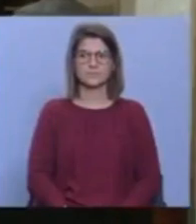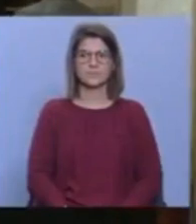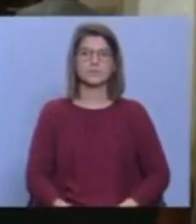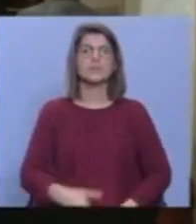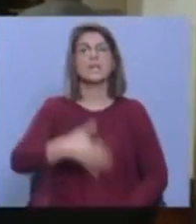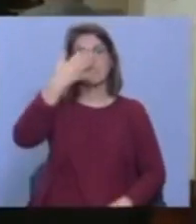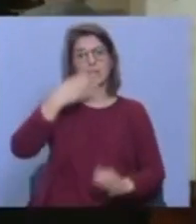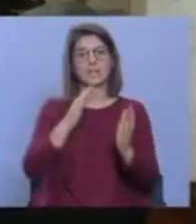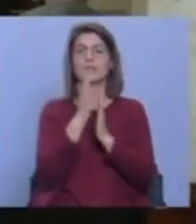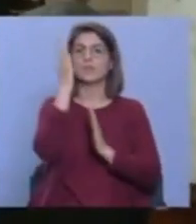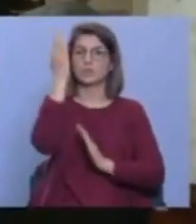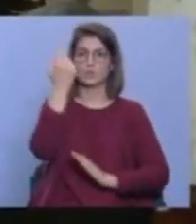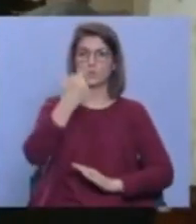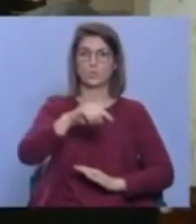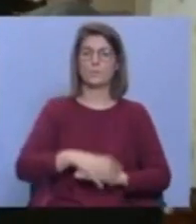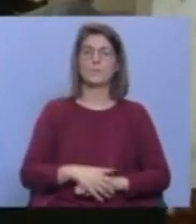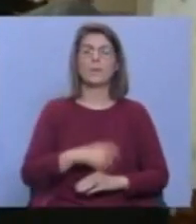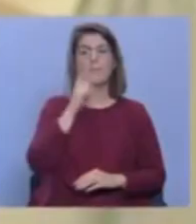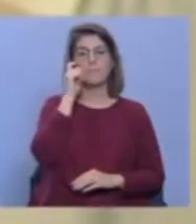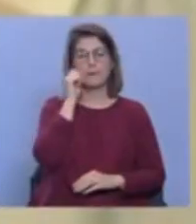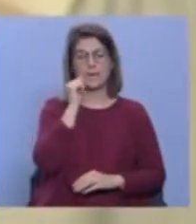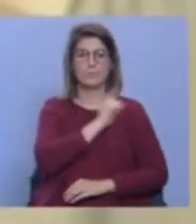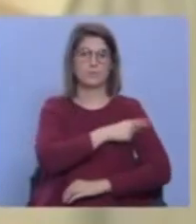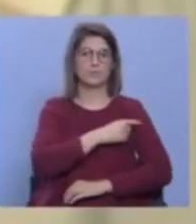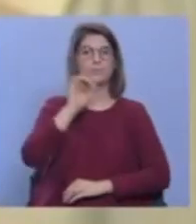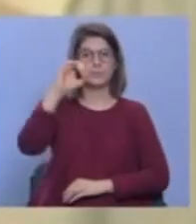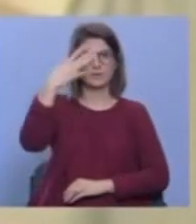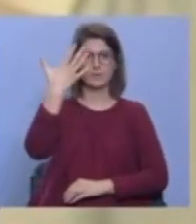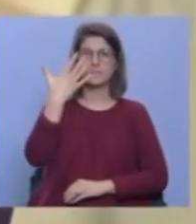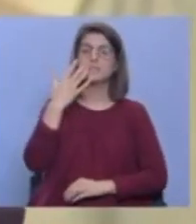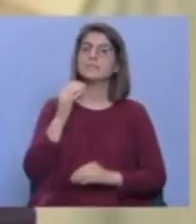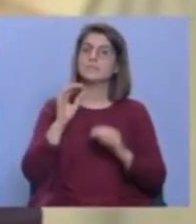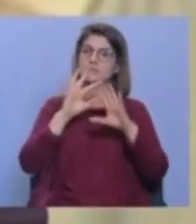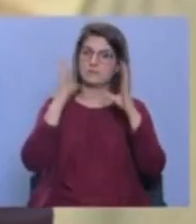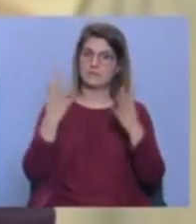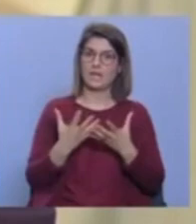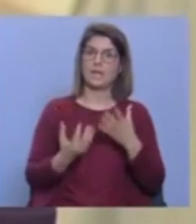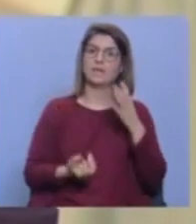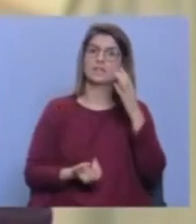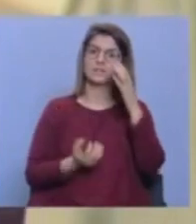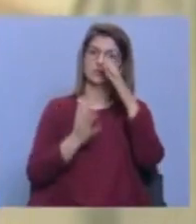Creio em um só Deus, Pai Todo-Poderoso, Criador do céu e da terra.